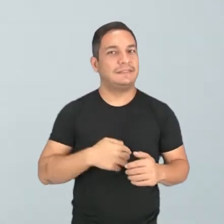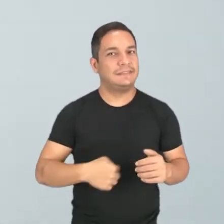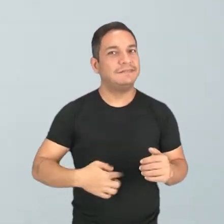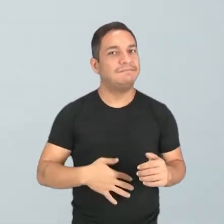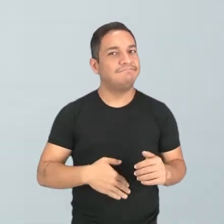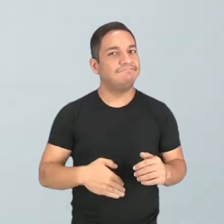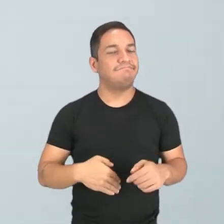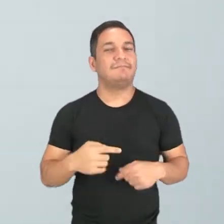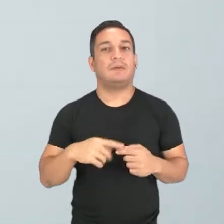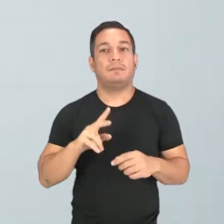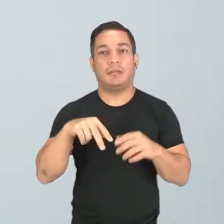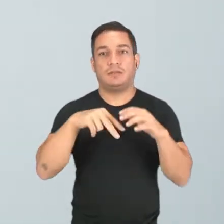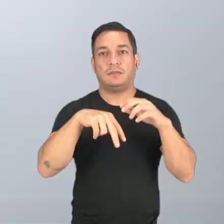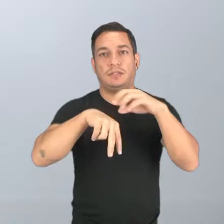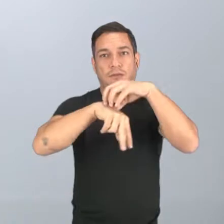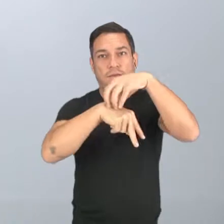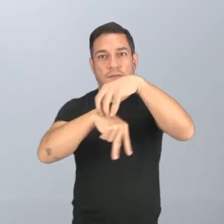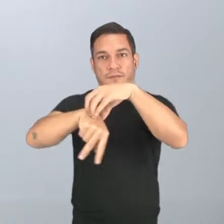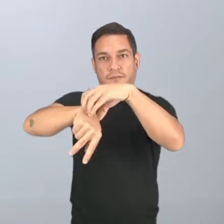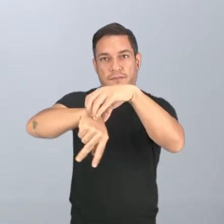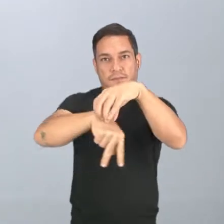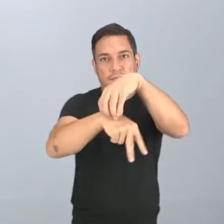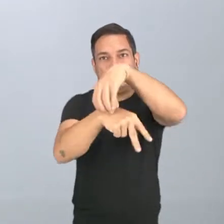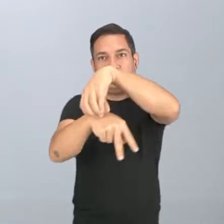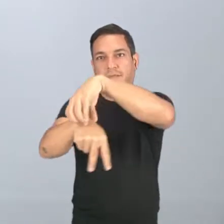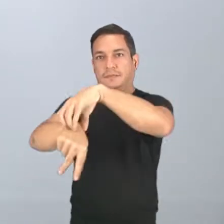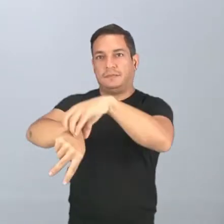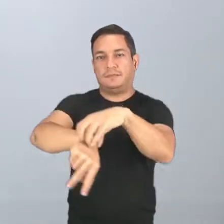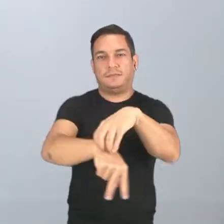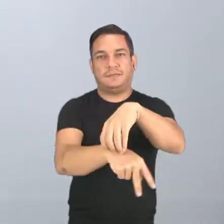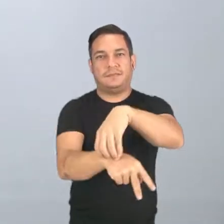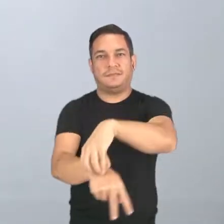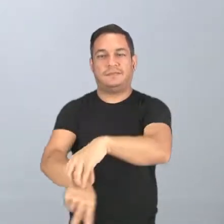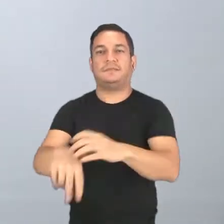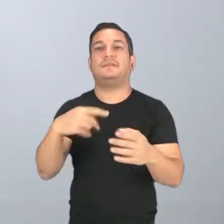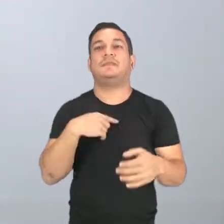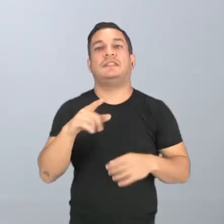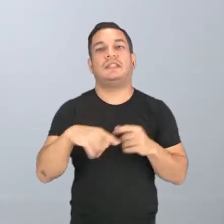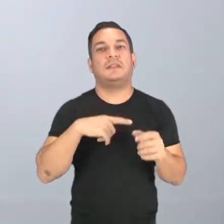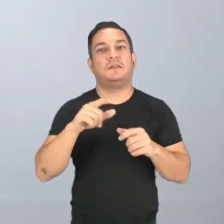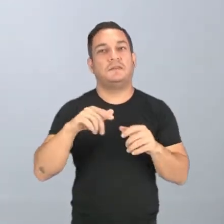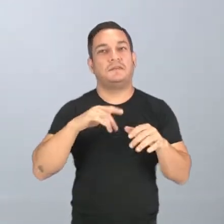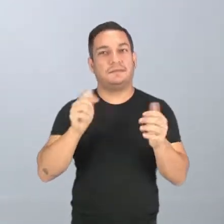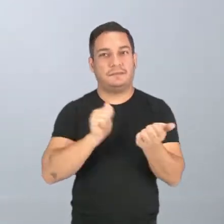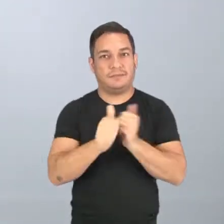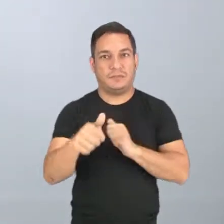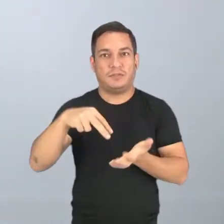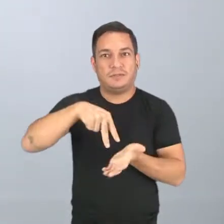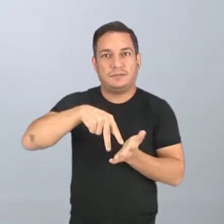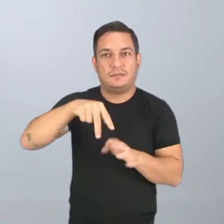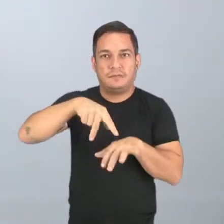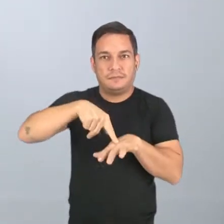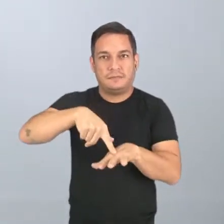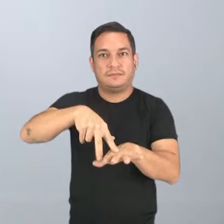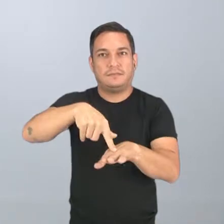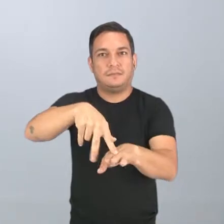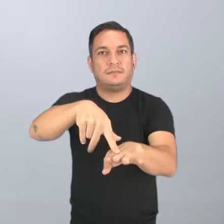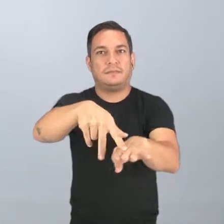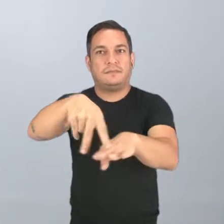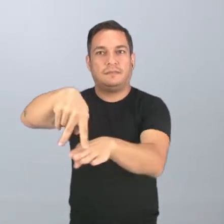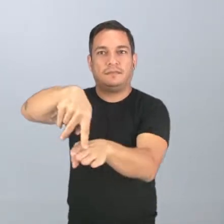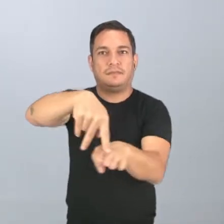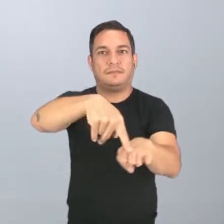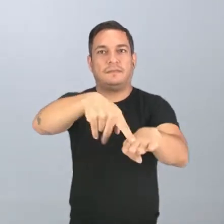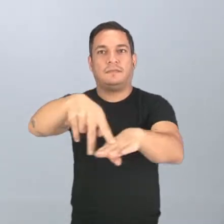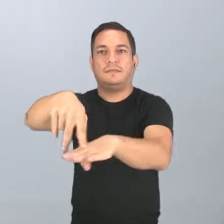por exemplo, vai pular de um paraquedas ou vai fazer uma manobra radical no skate, que ele tem o risco de você cair, se